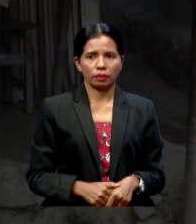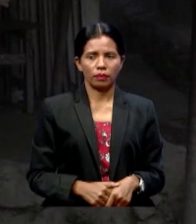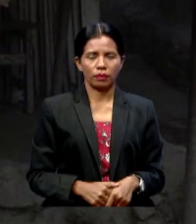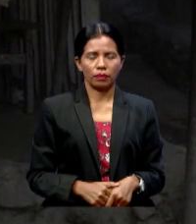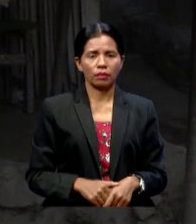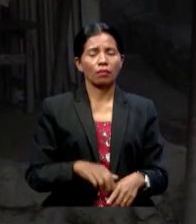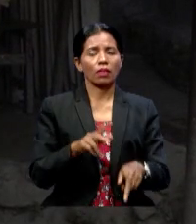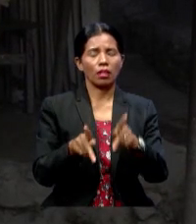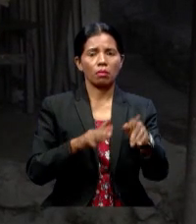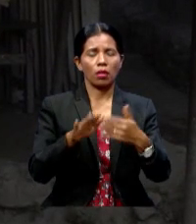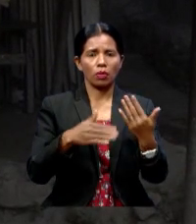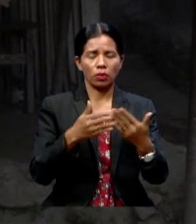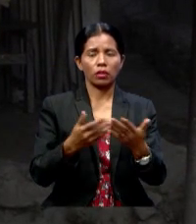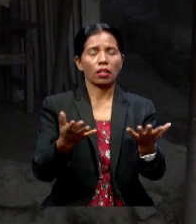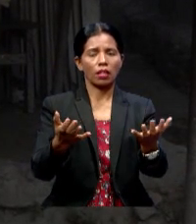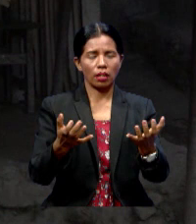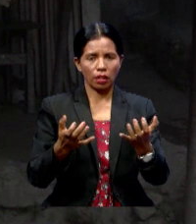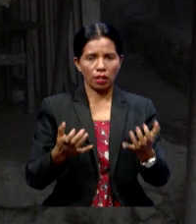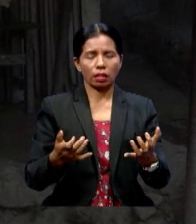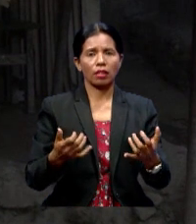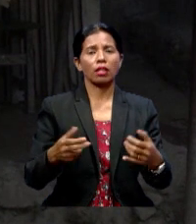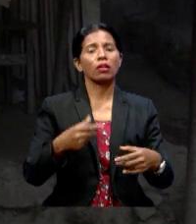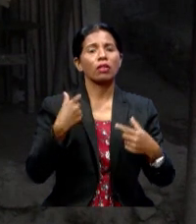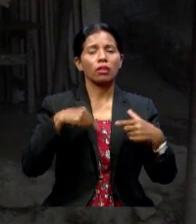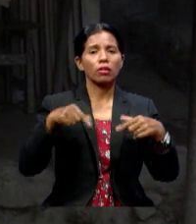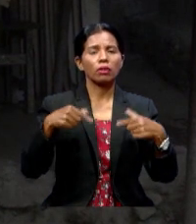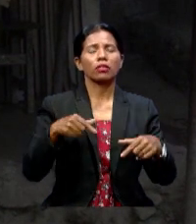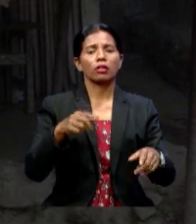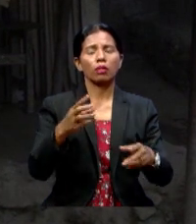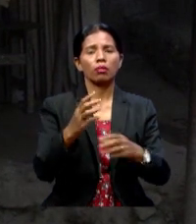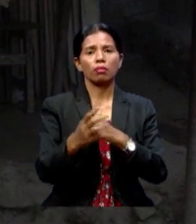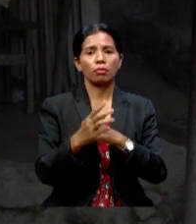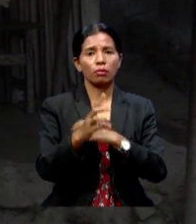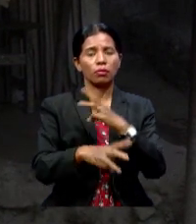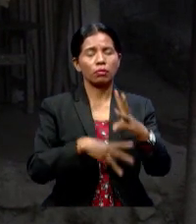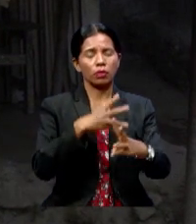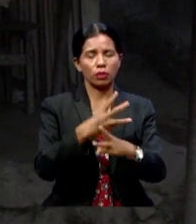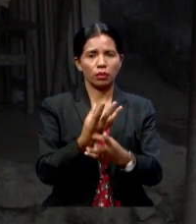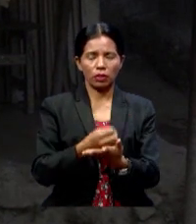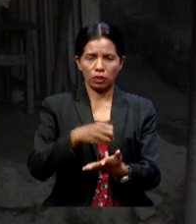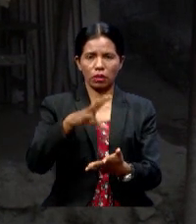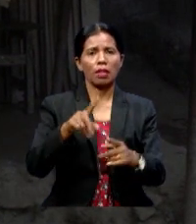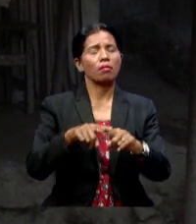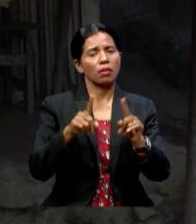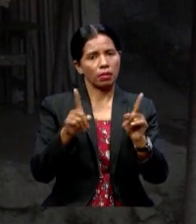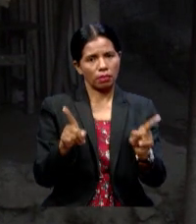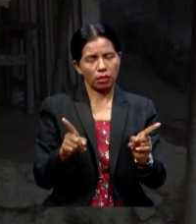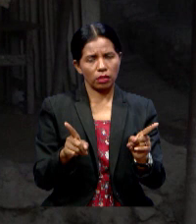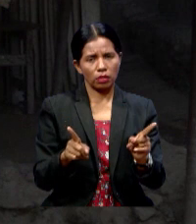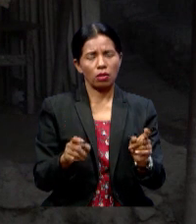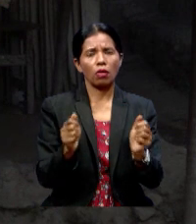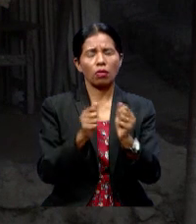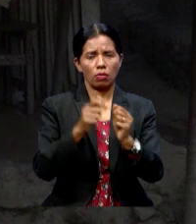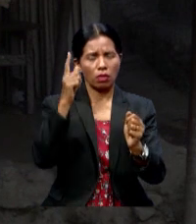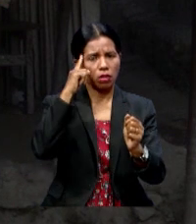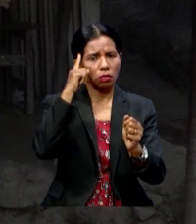É uma rota a caragosa mundo nia rico soe nebeia. Mas bem da la ruma o anuin